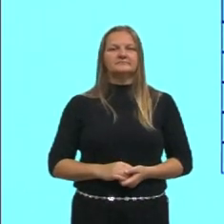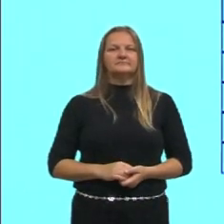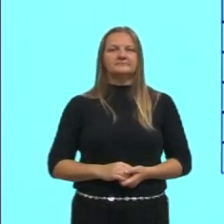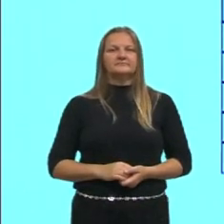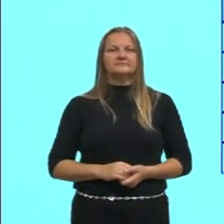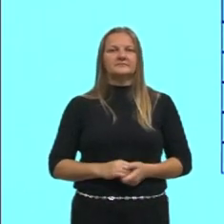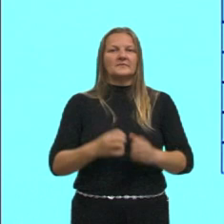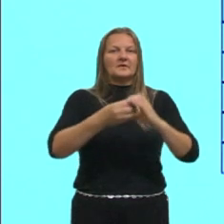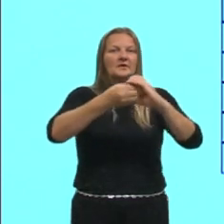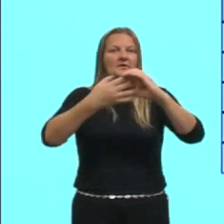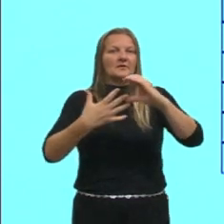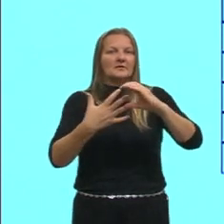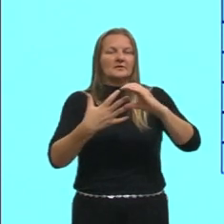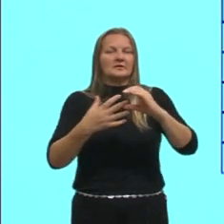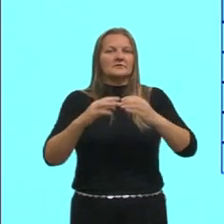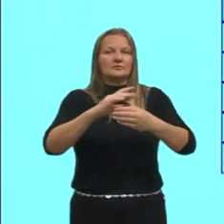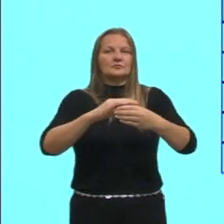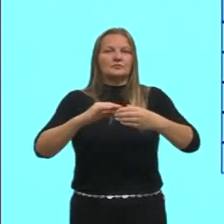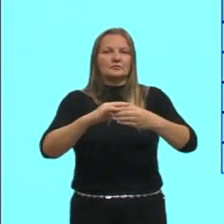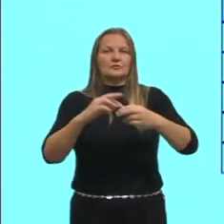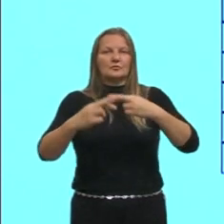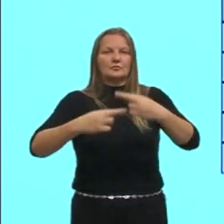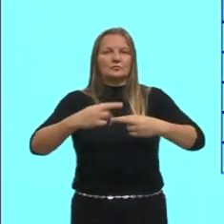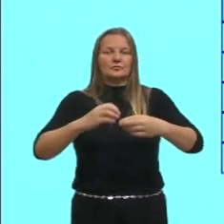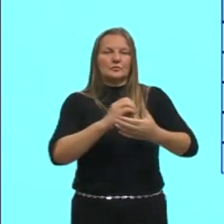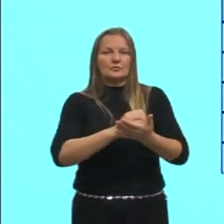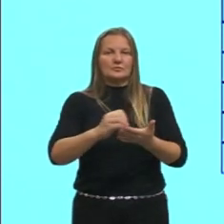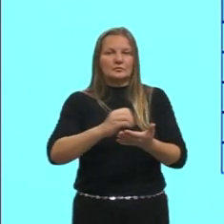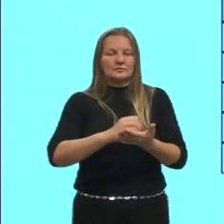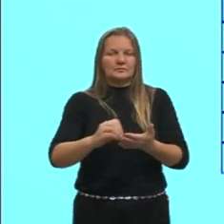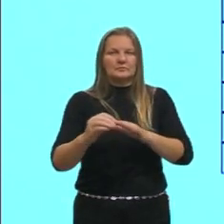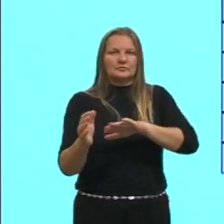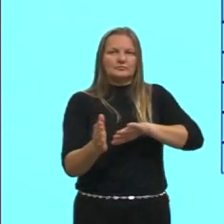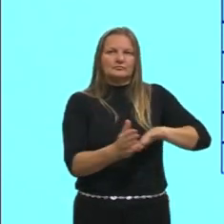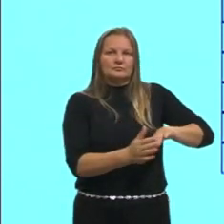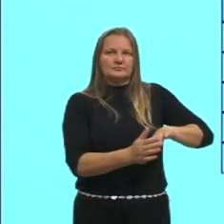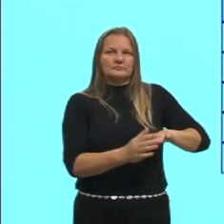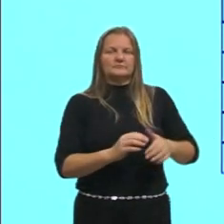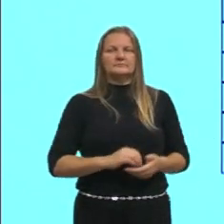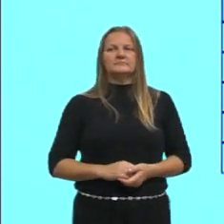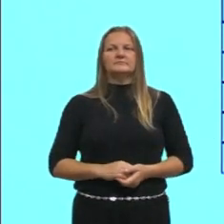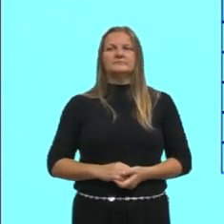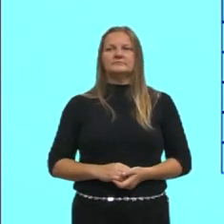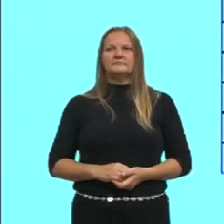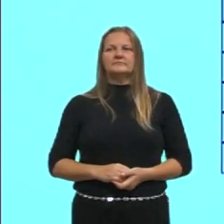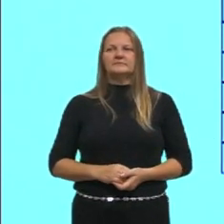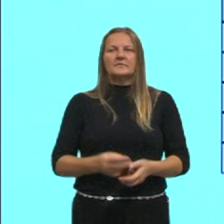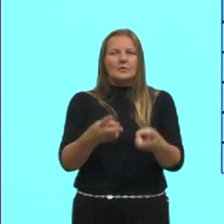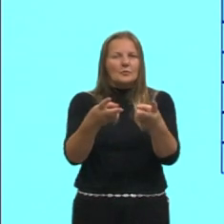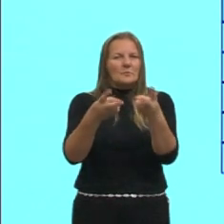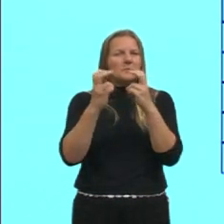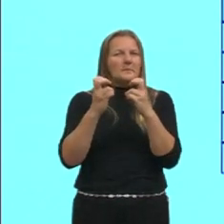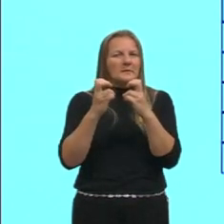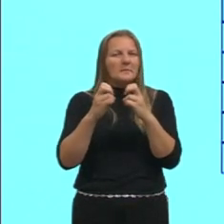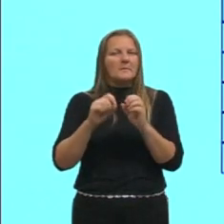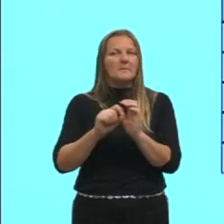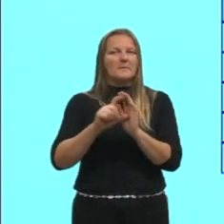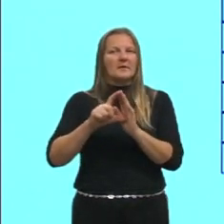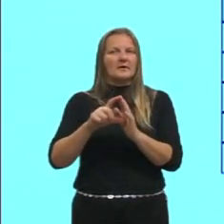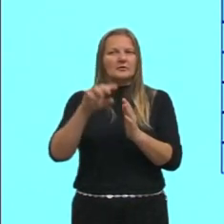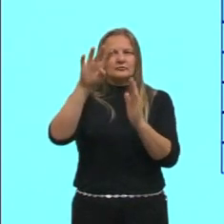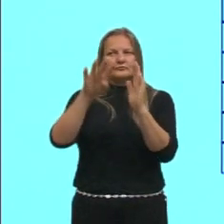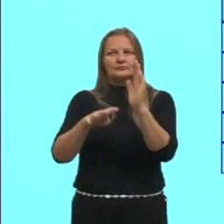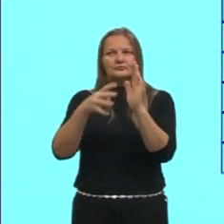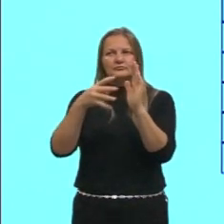classes de de comprar os orgânicos Então já vejo de cara que o maior percentual de